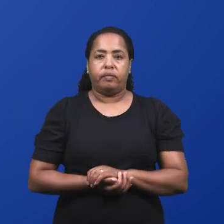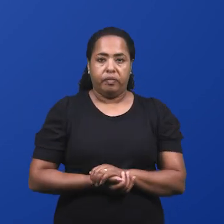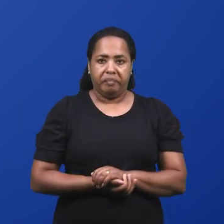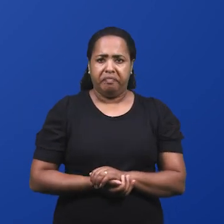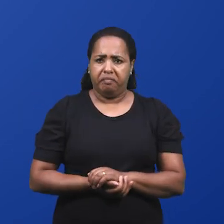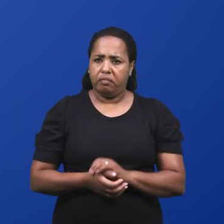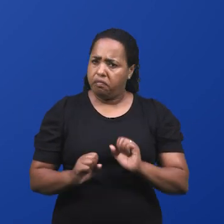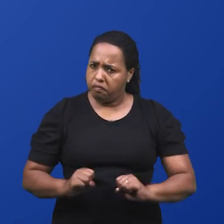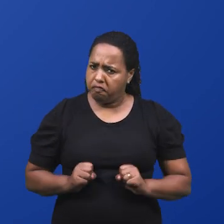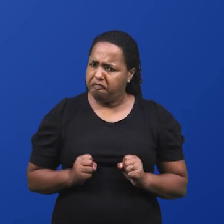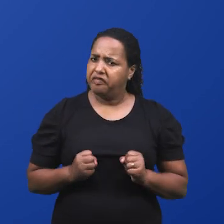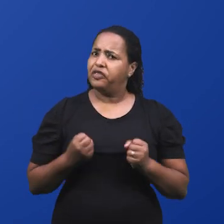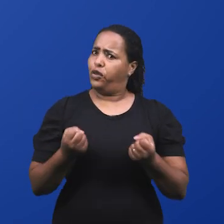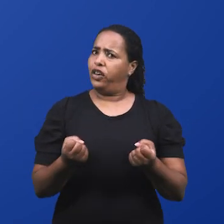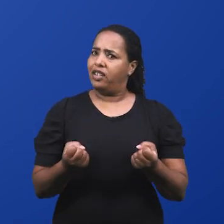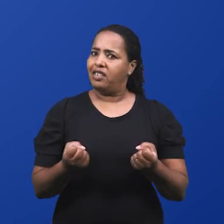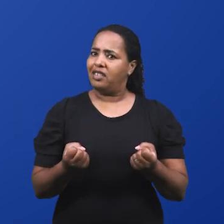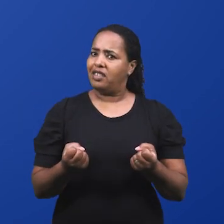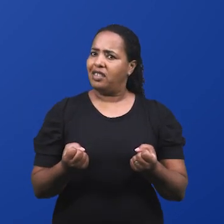Esforça-te,